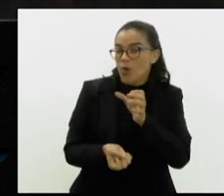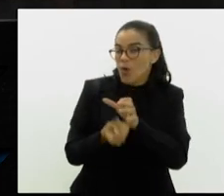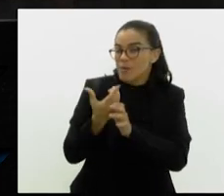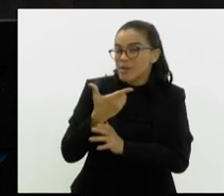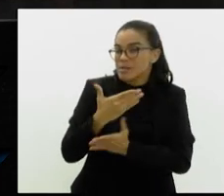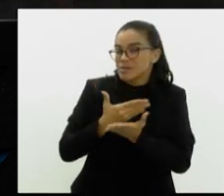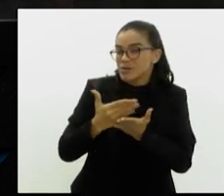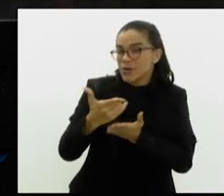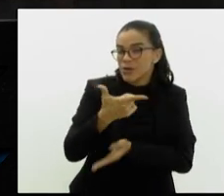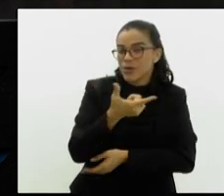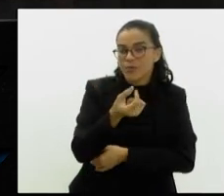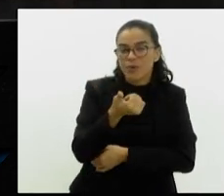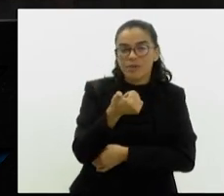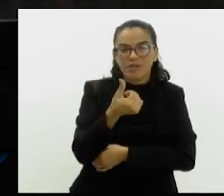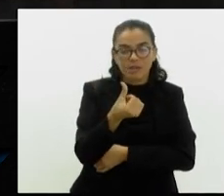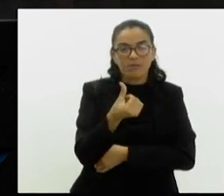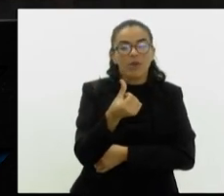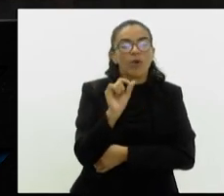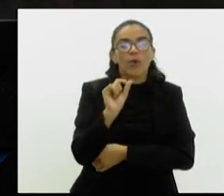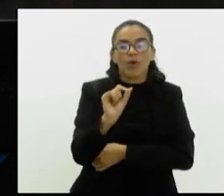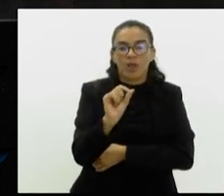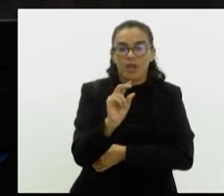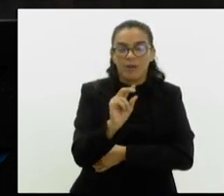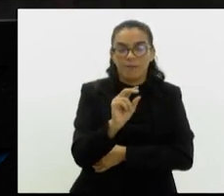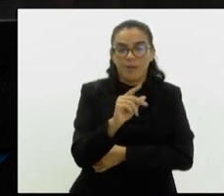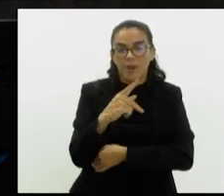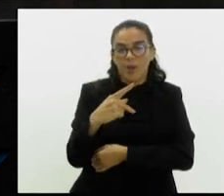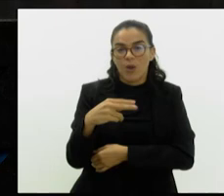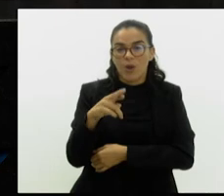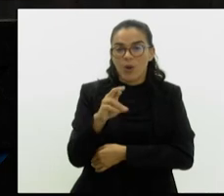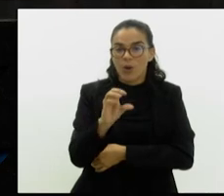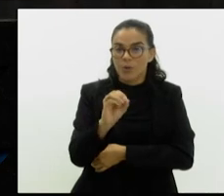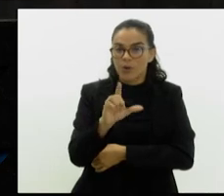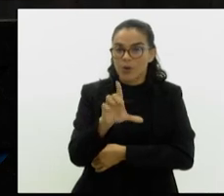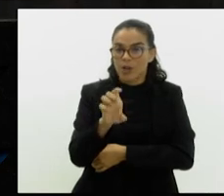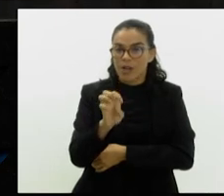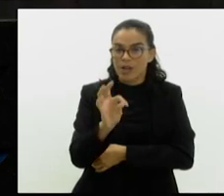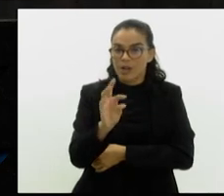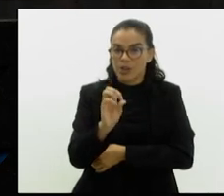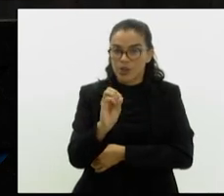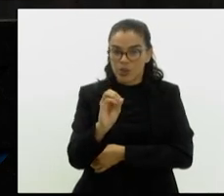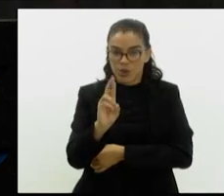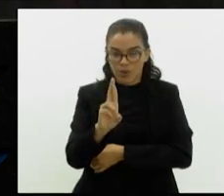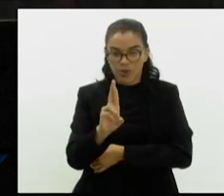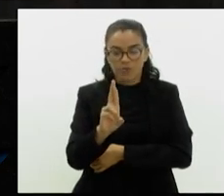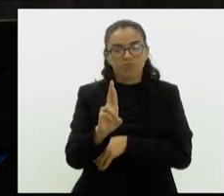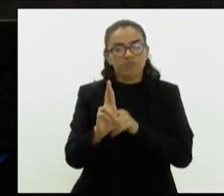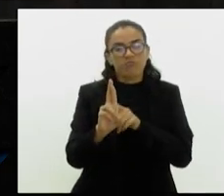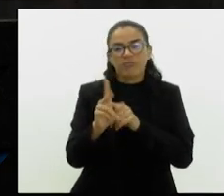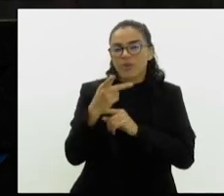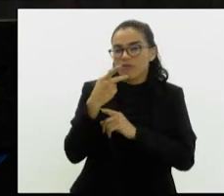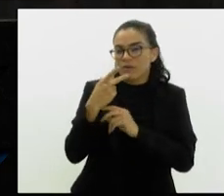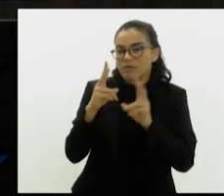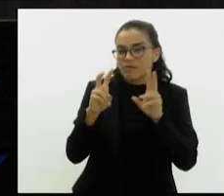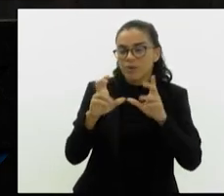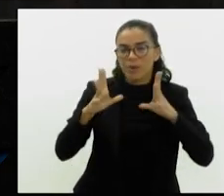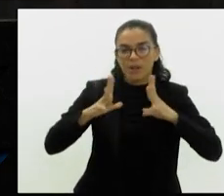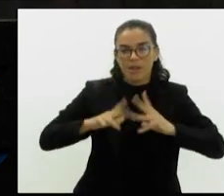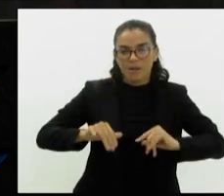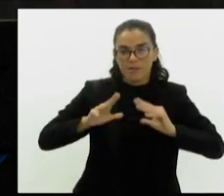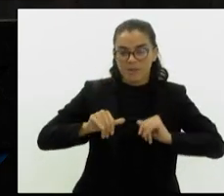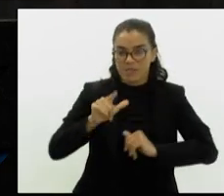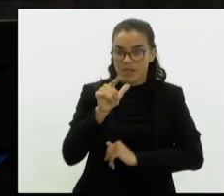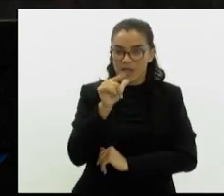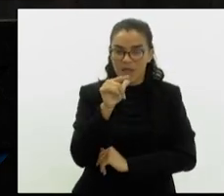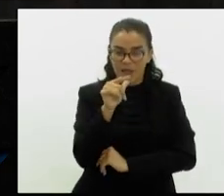depois foi paralisado chamava-se prodetur que tratava também eh do saneamento mas não